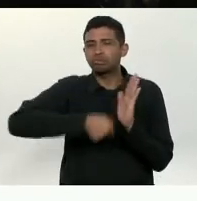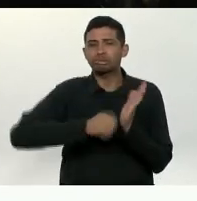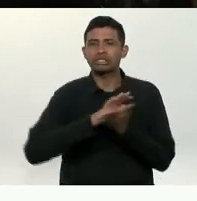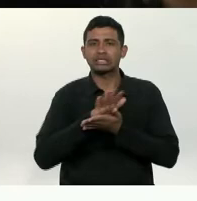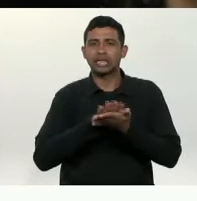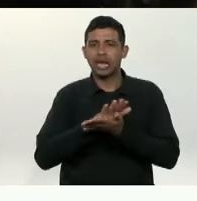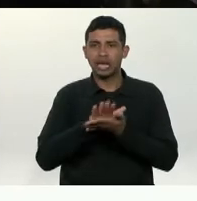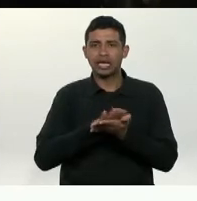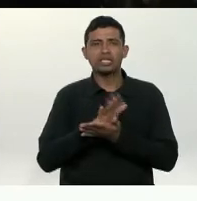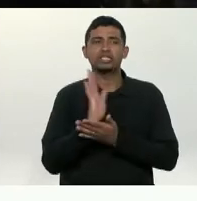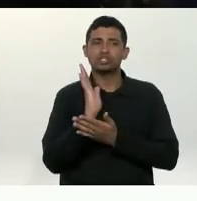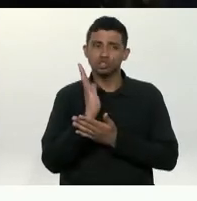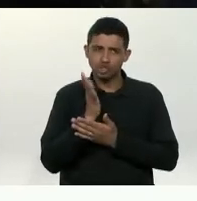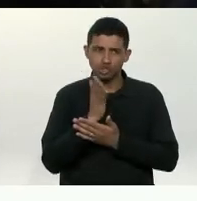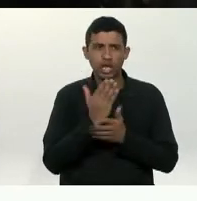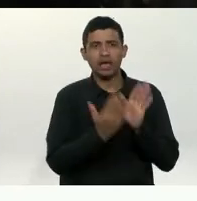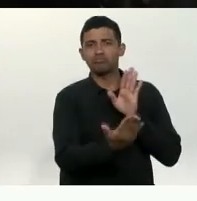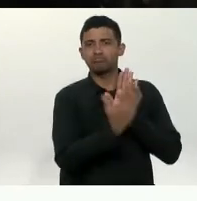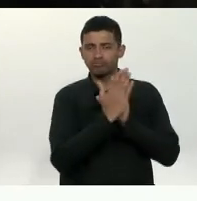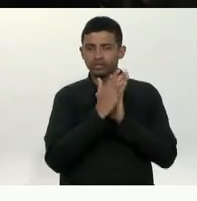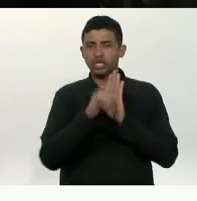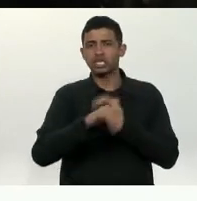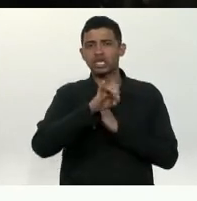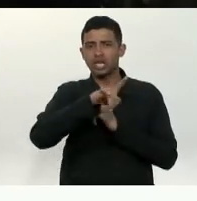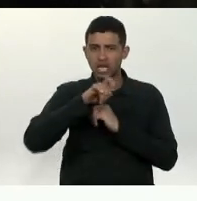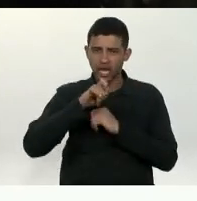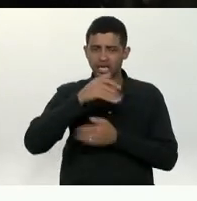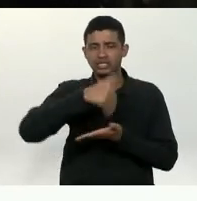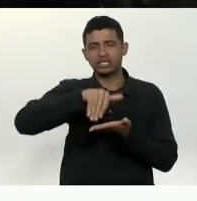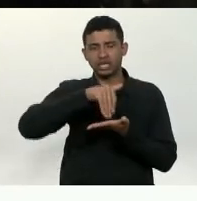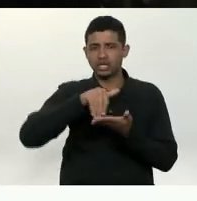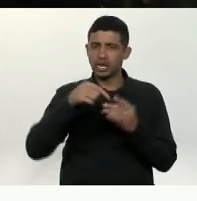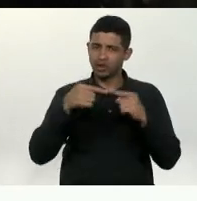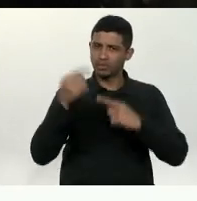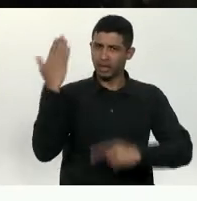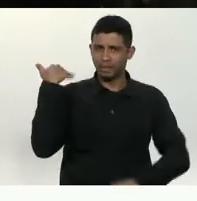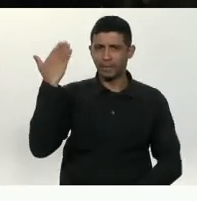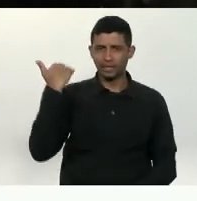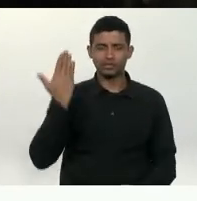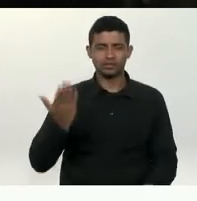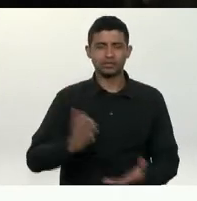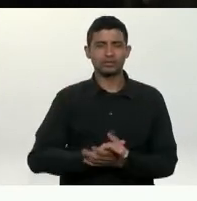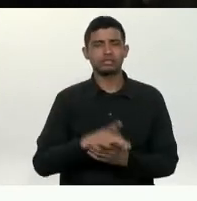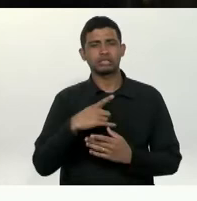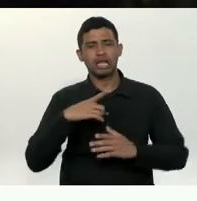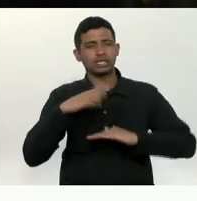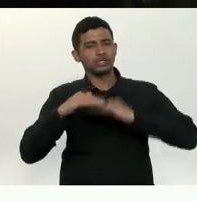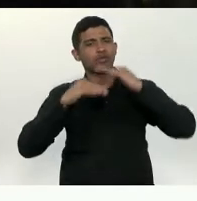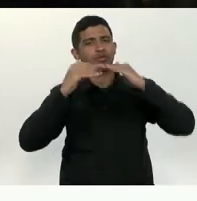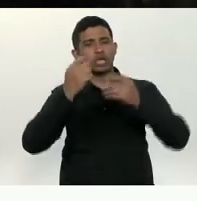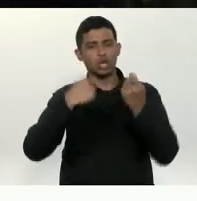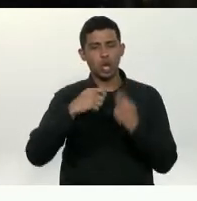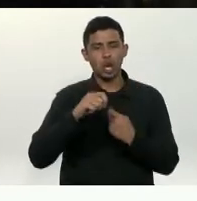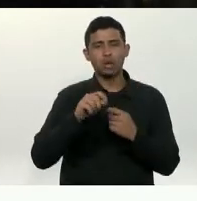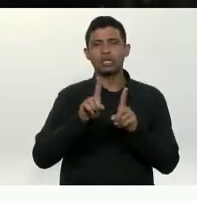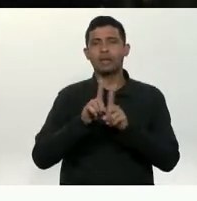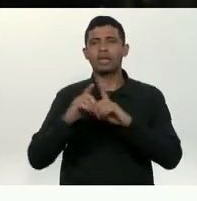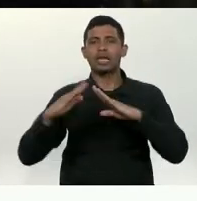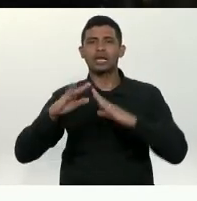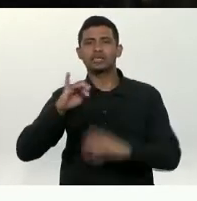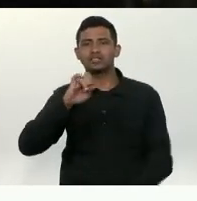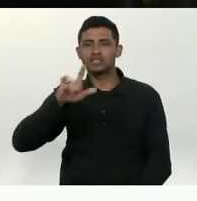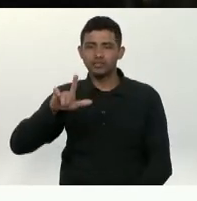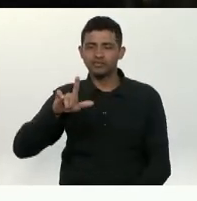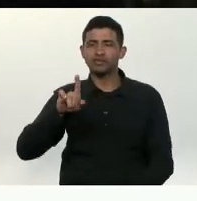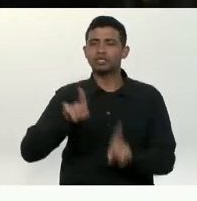Já estiveram aqui conosco os ex-secretários da época do regime de recuperação, tanto de desenvolvimento econômico, como teve aqui da Casa Civil, teve aqui o